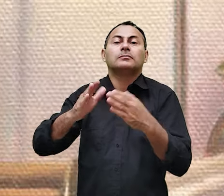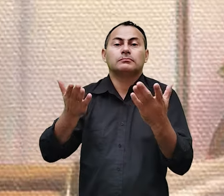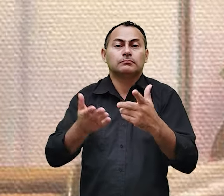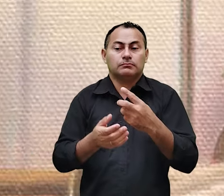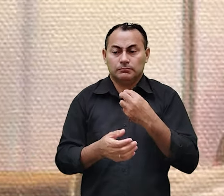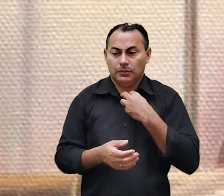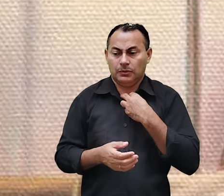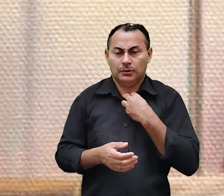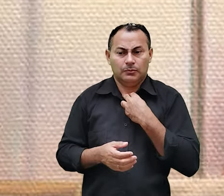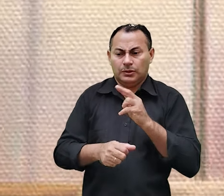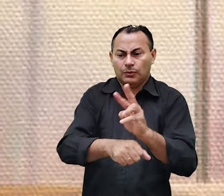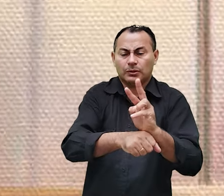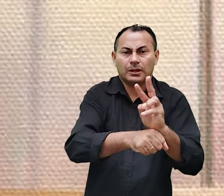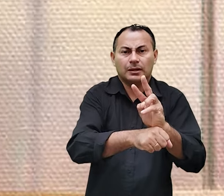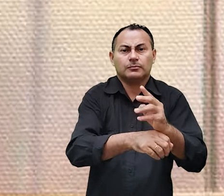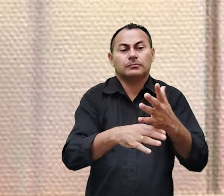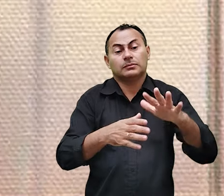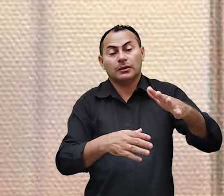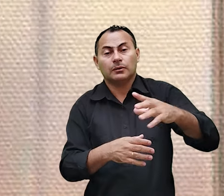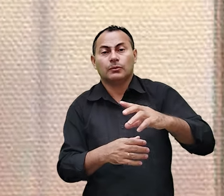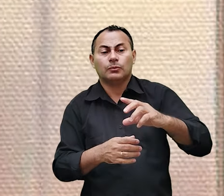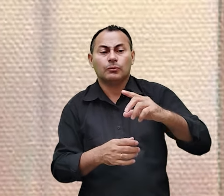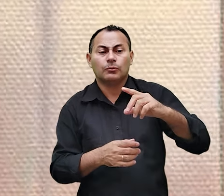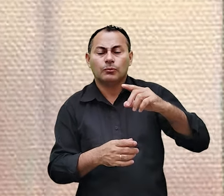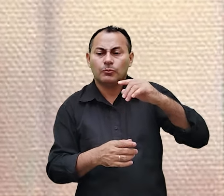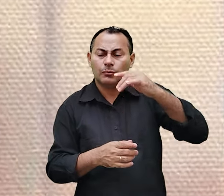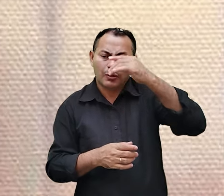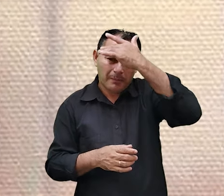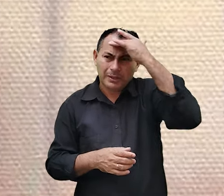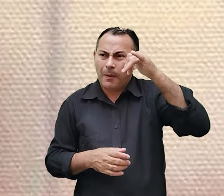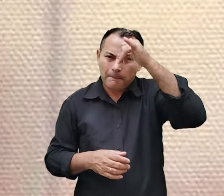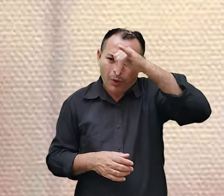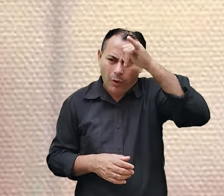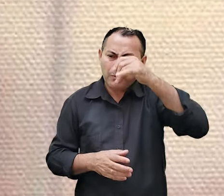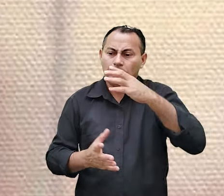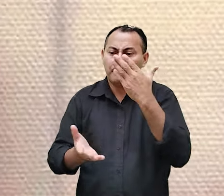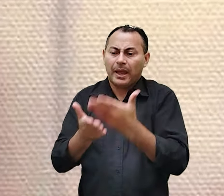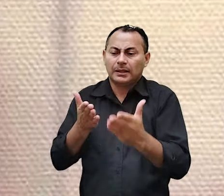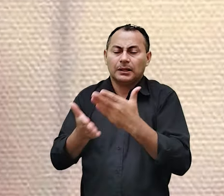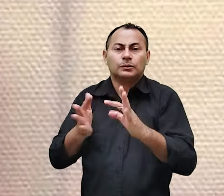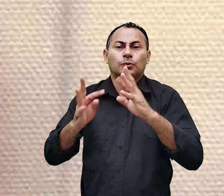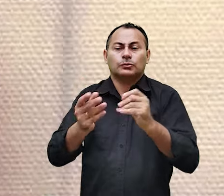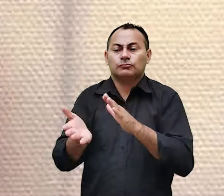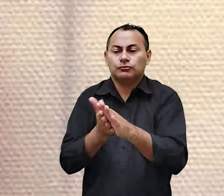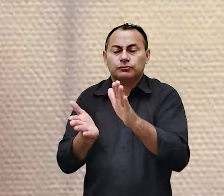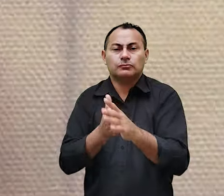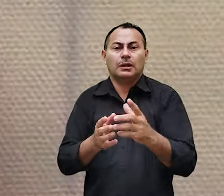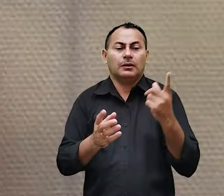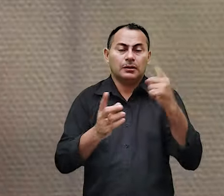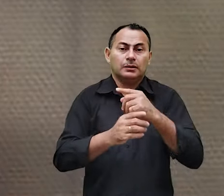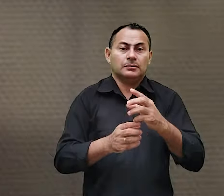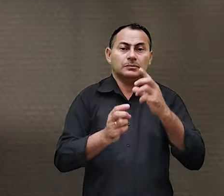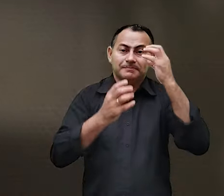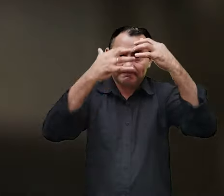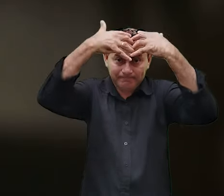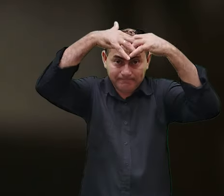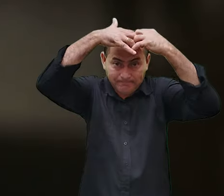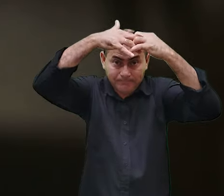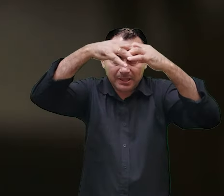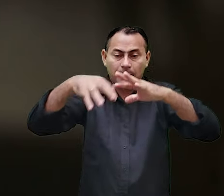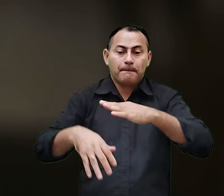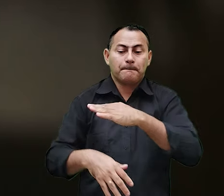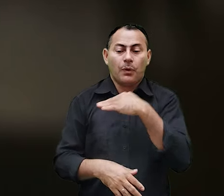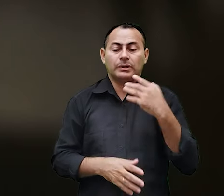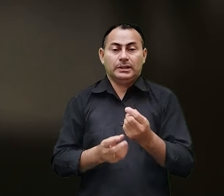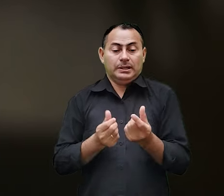o que acumulei? Eu não poderei controlar isso. Talvez um tolo desperdice tudo o que eu juntei. Essa reflexão sobre a